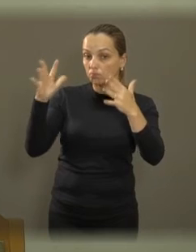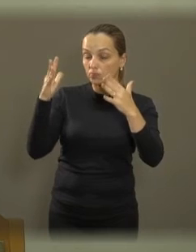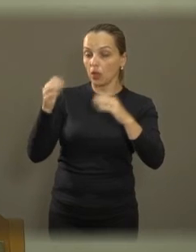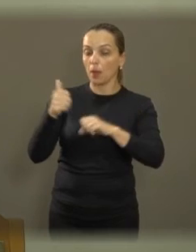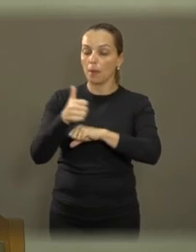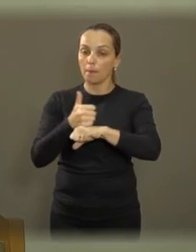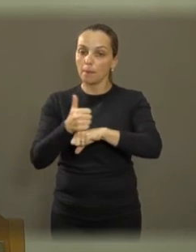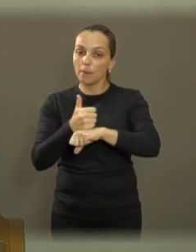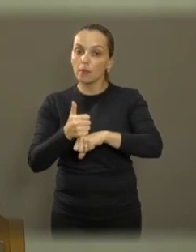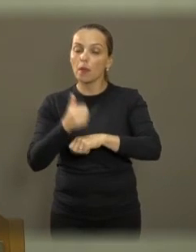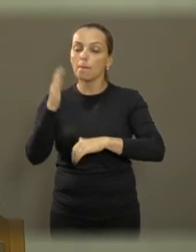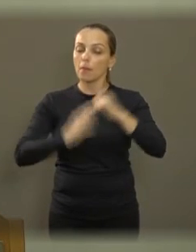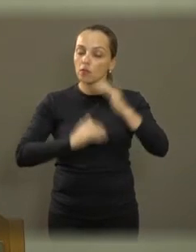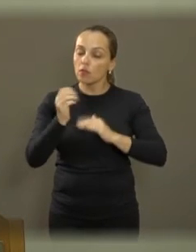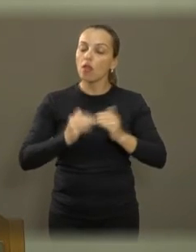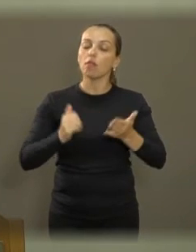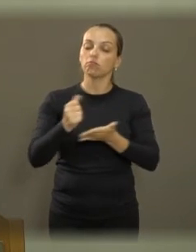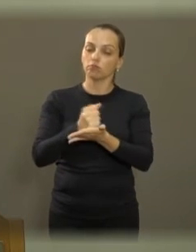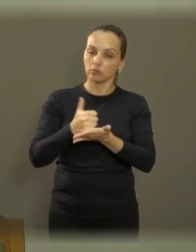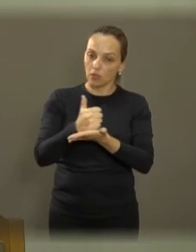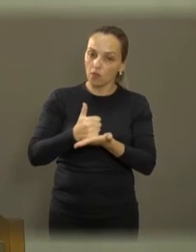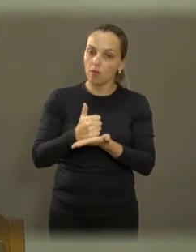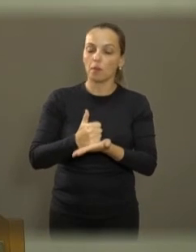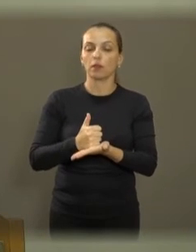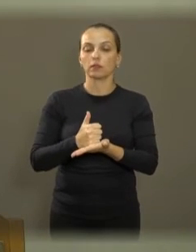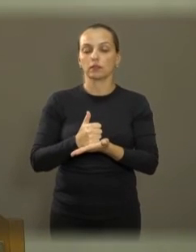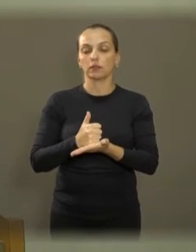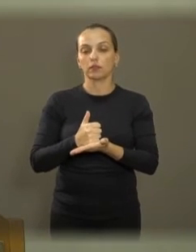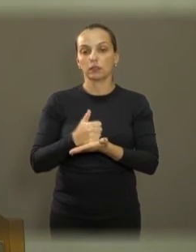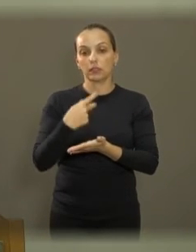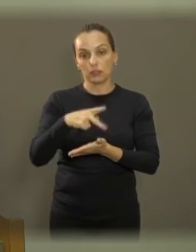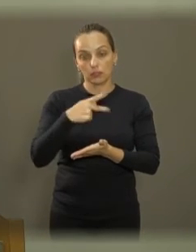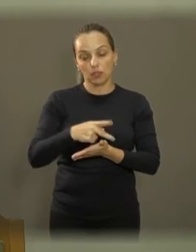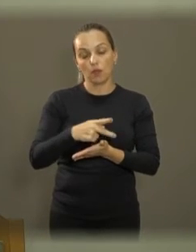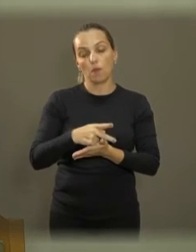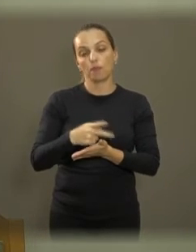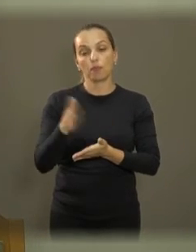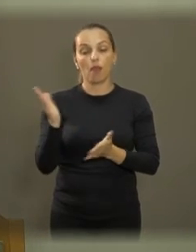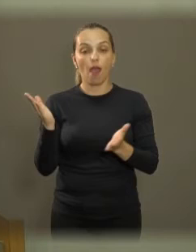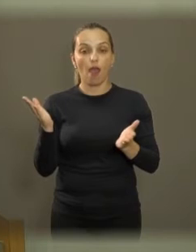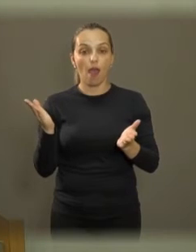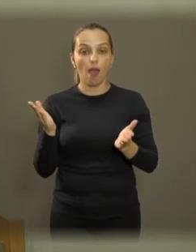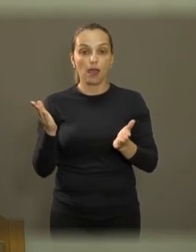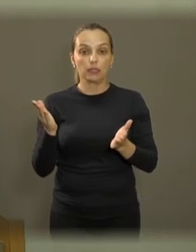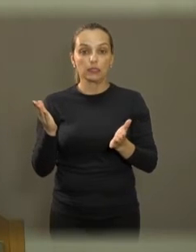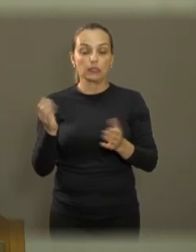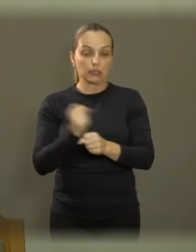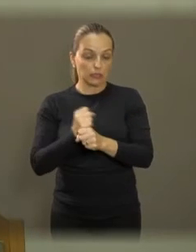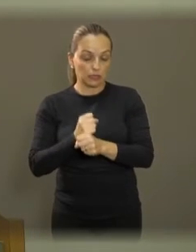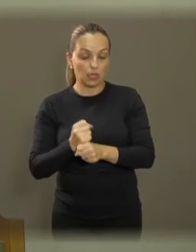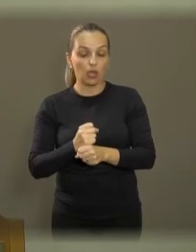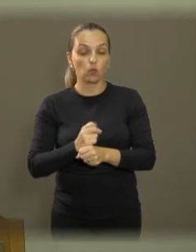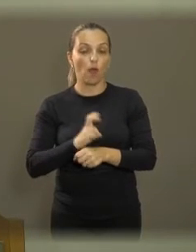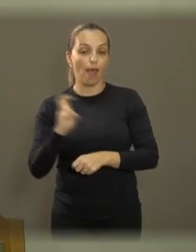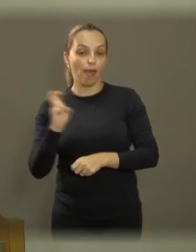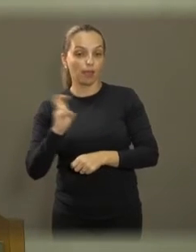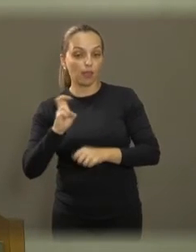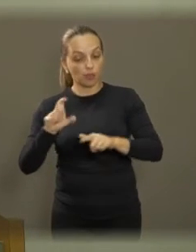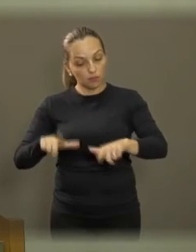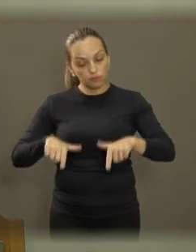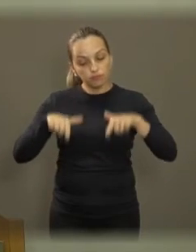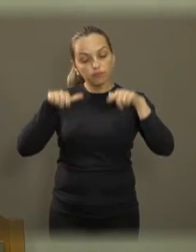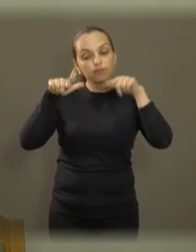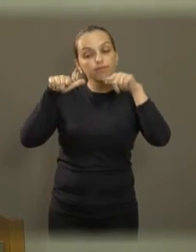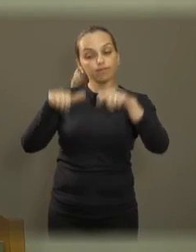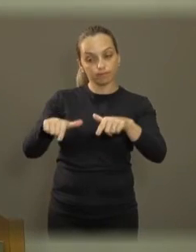um profissional da área farmacêutica. Essa é a 5ª homenagem. Eu sempre gosto de